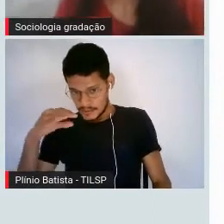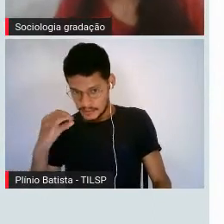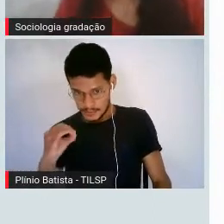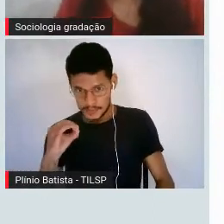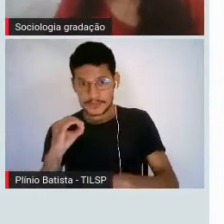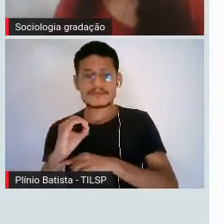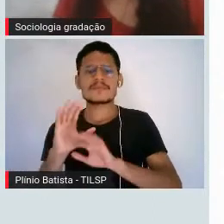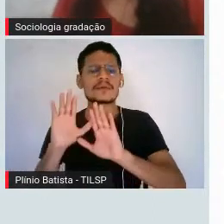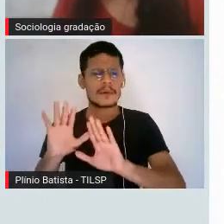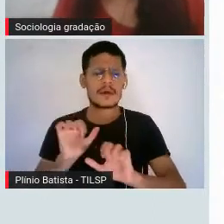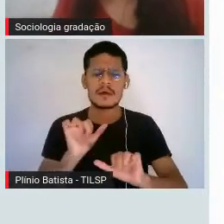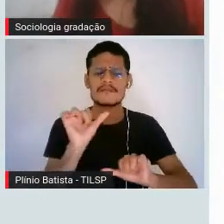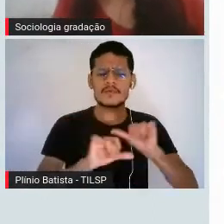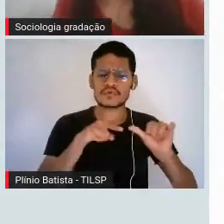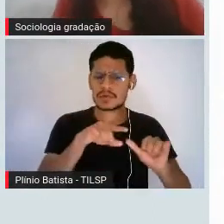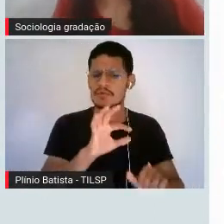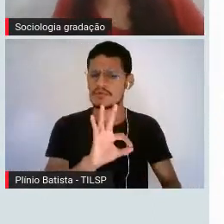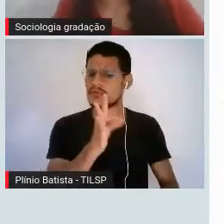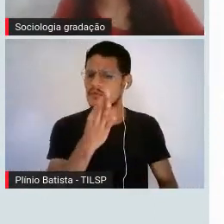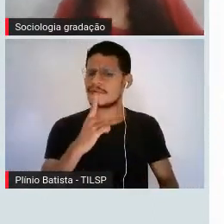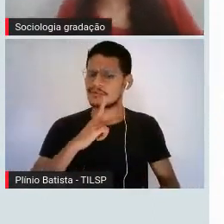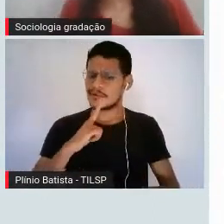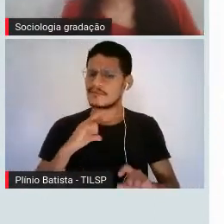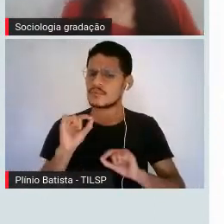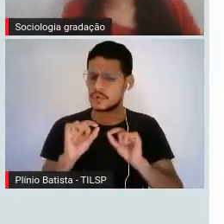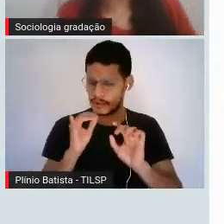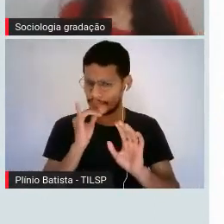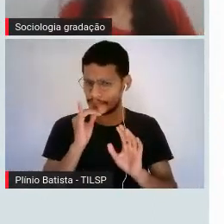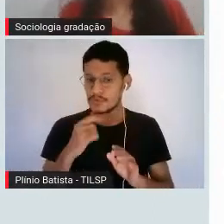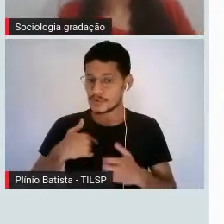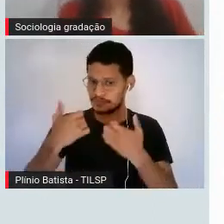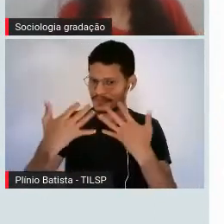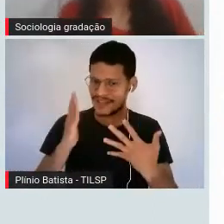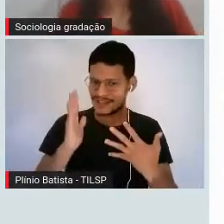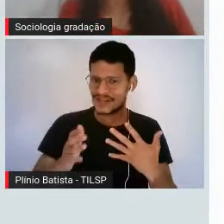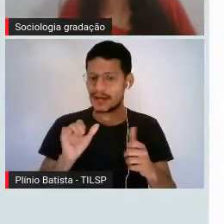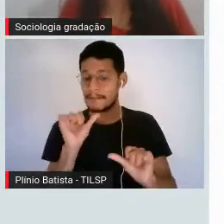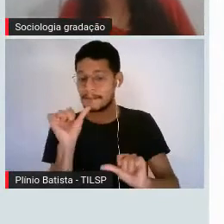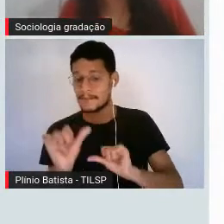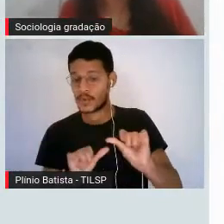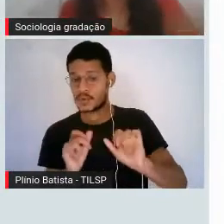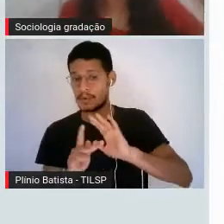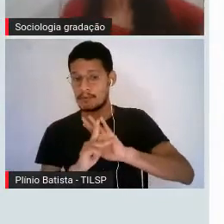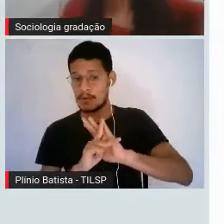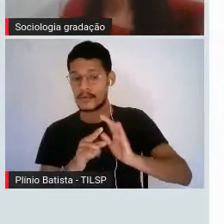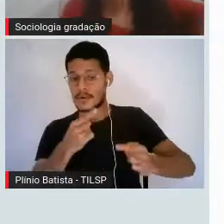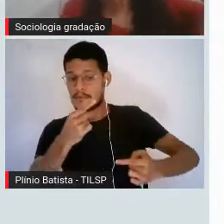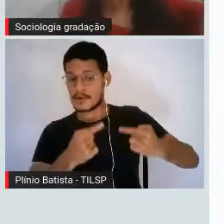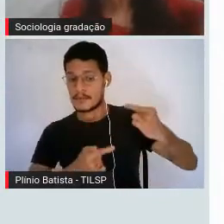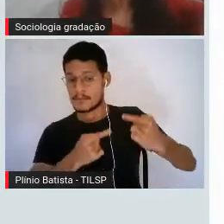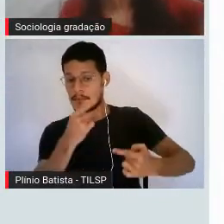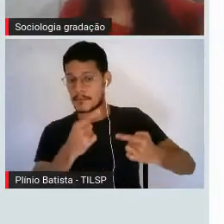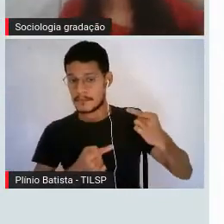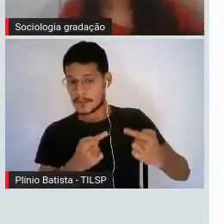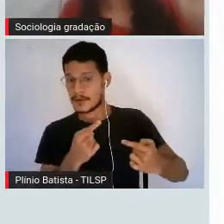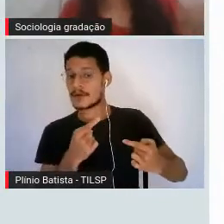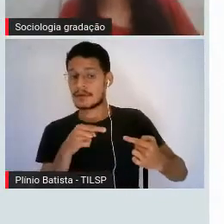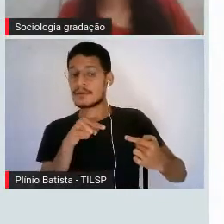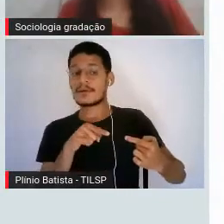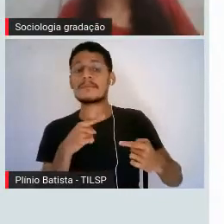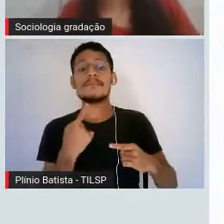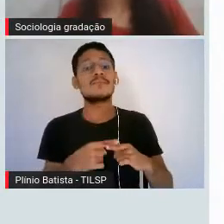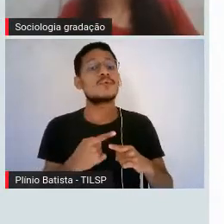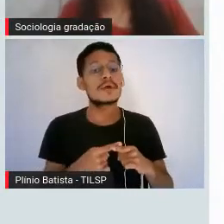tem essa, quando eu digo que ela transforma a partir das bases políticas, é quando